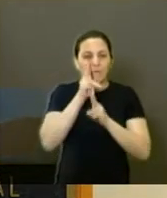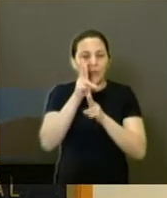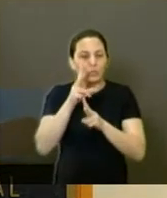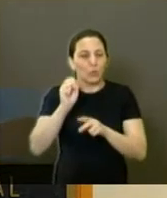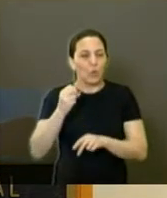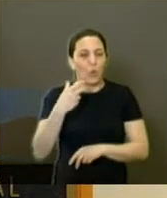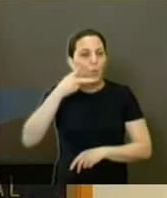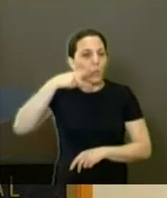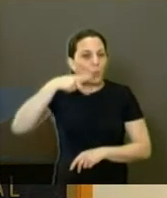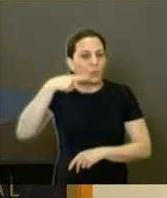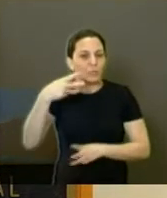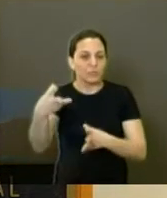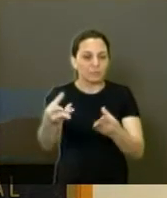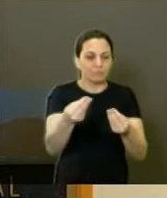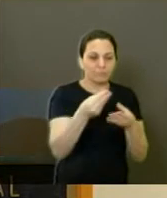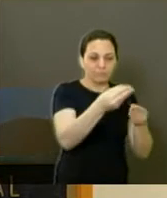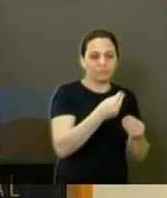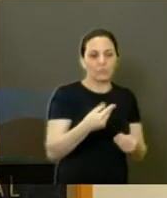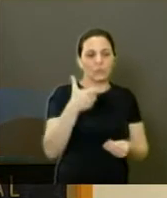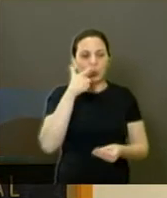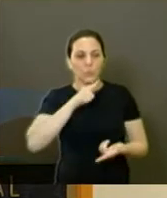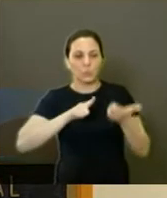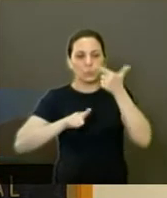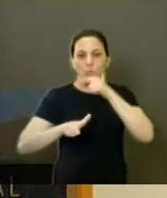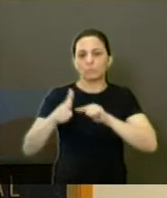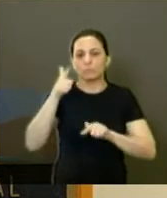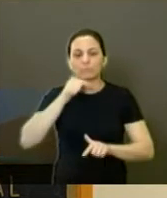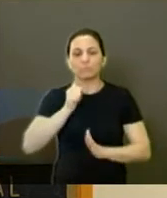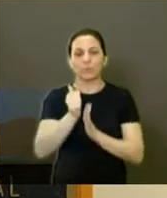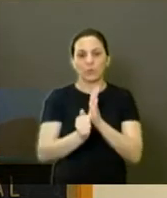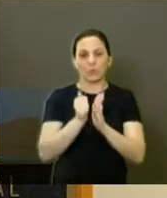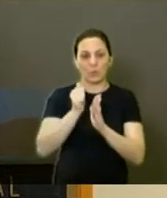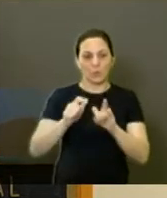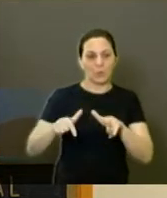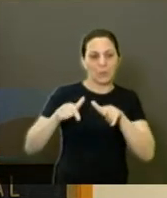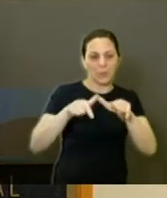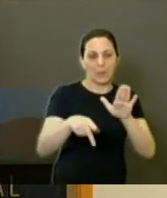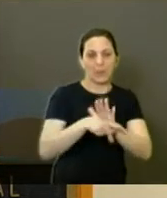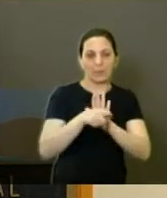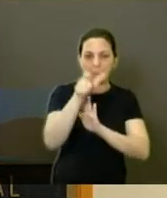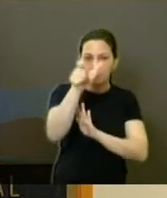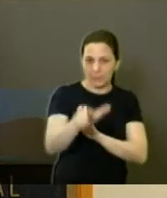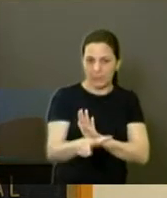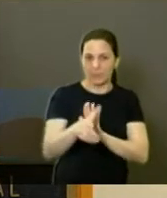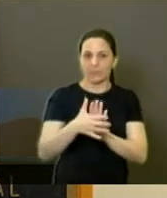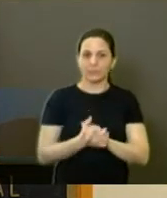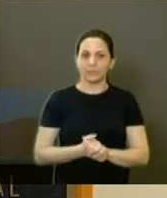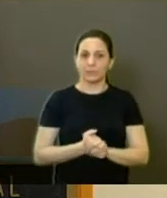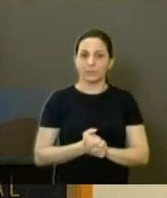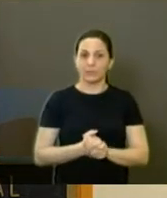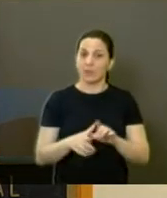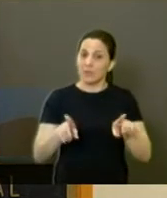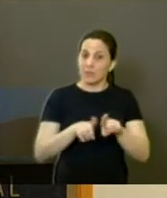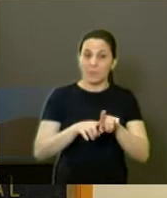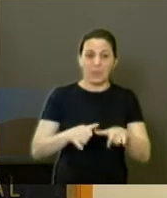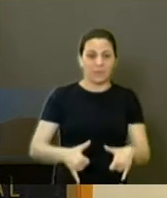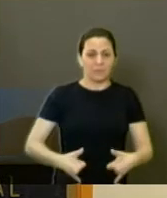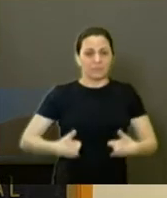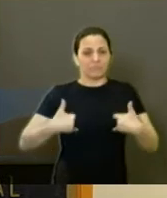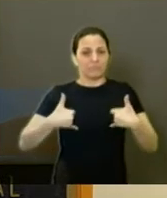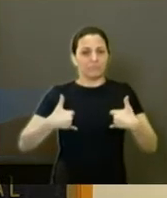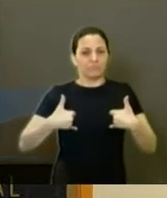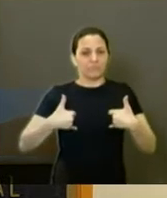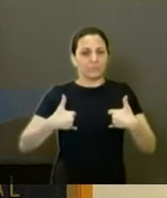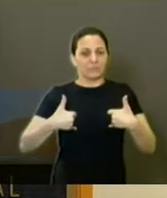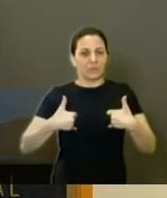poderá trazer conquistas para a cidade com uma homenagem como esta. Não é um homem orgulhoso cujo